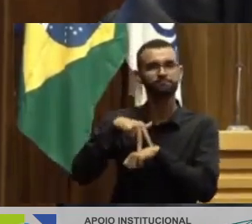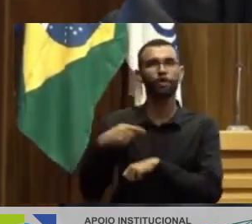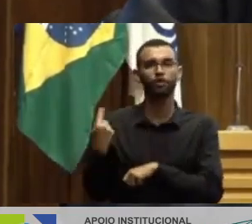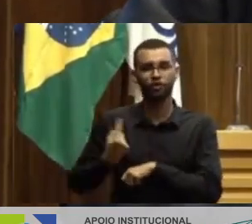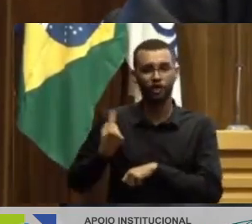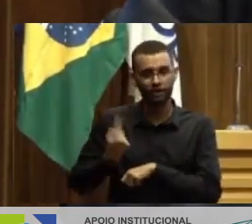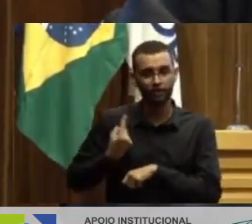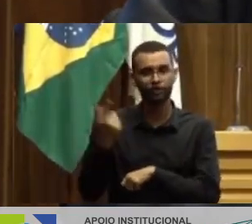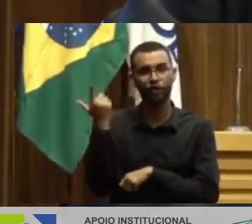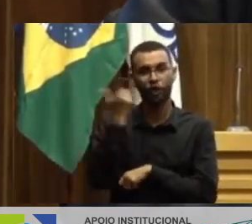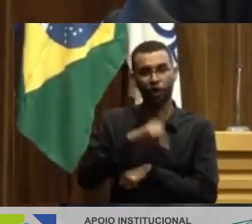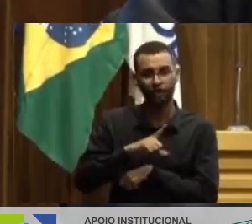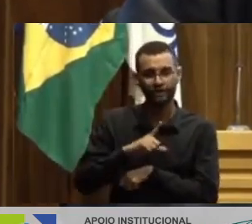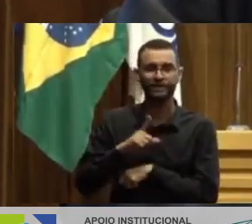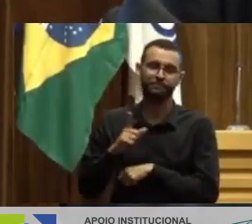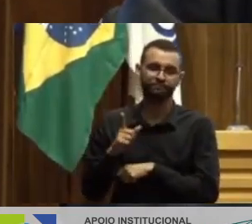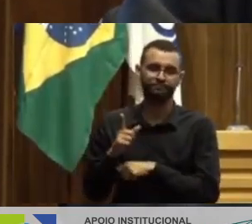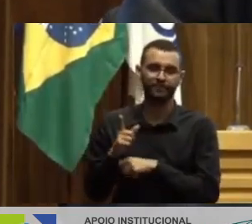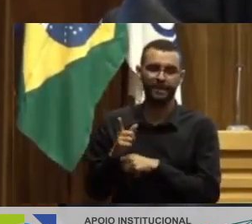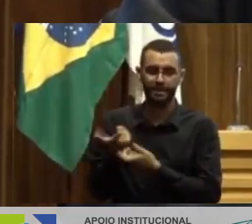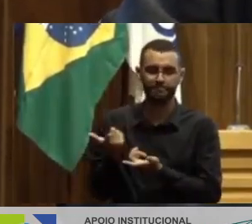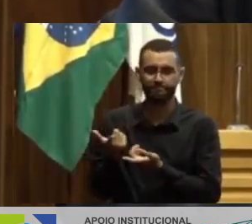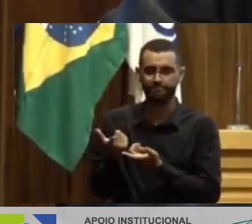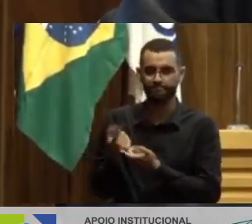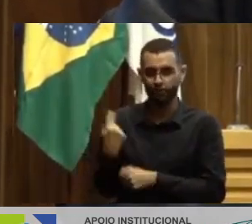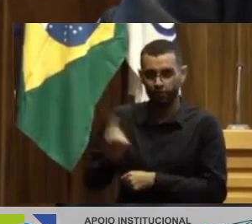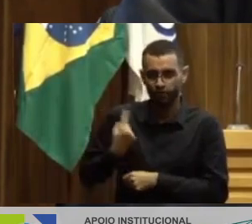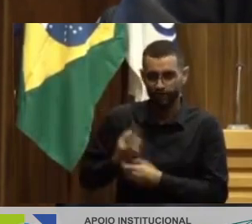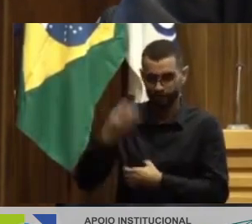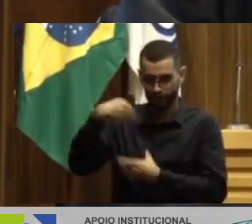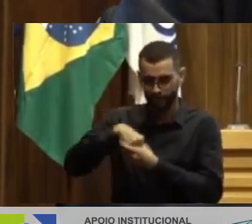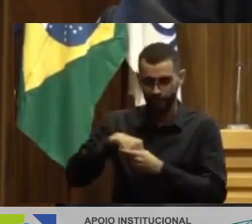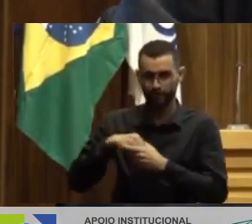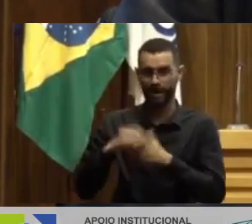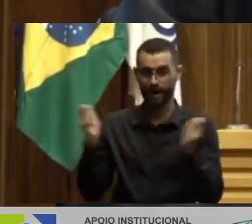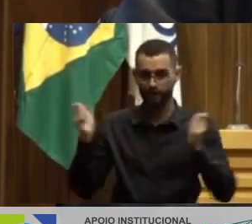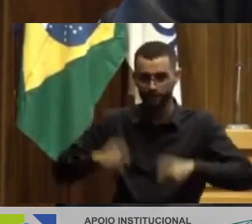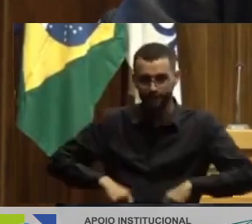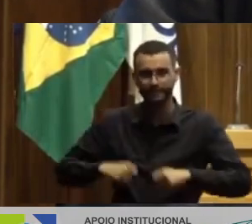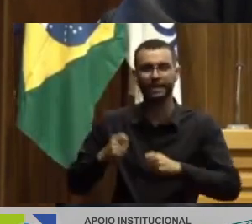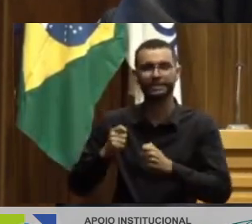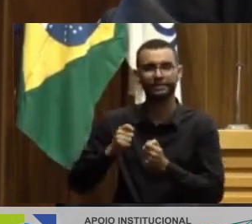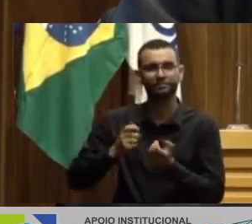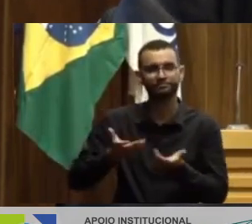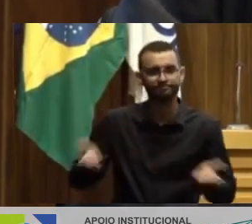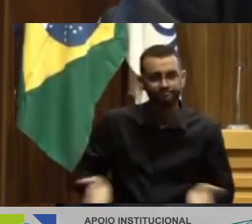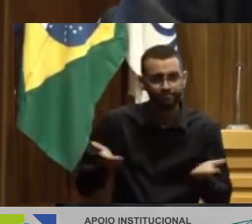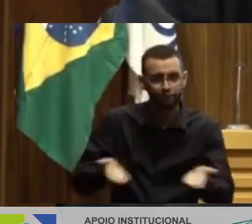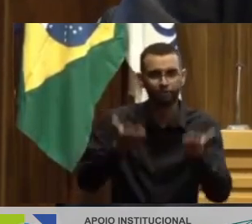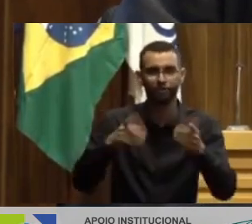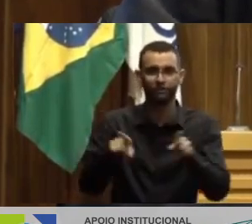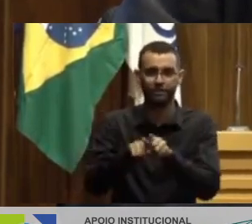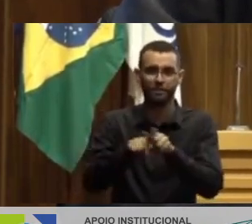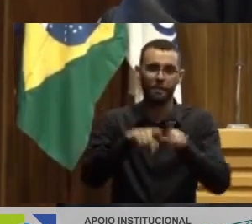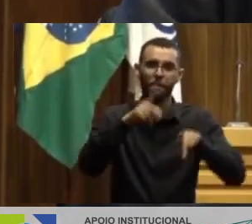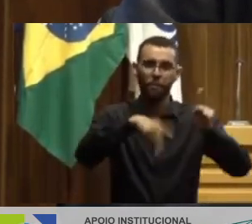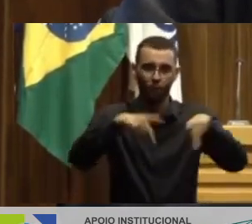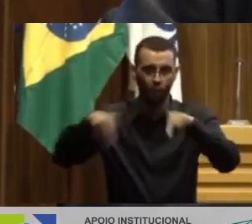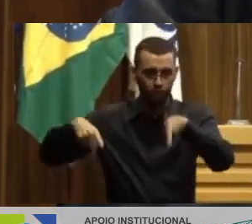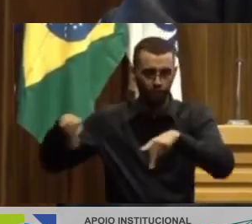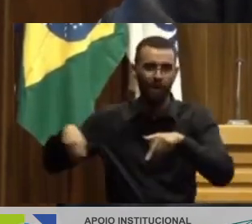sua estrutura produtiva e as demandas das suas populações. Então, essa mudança